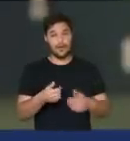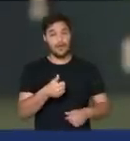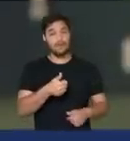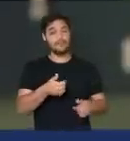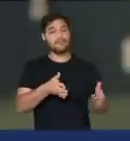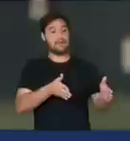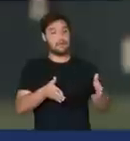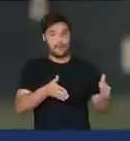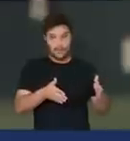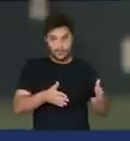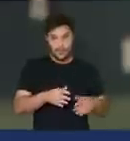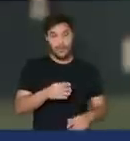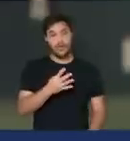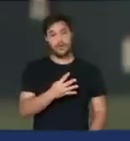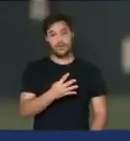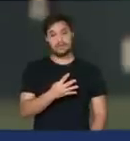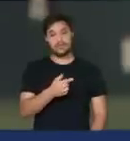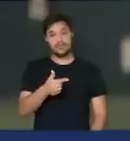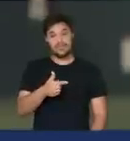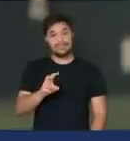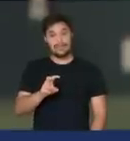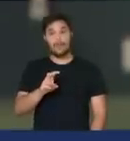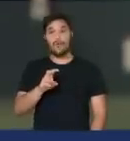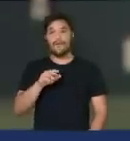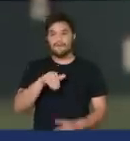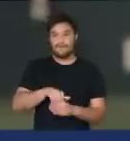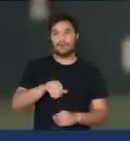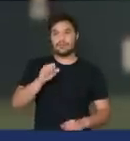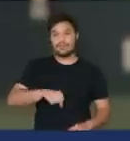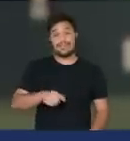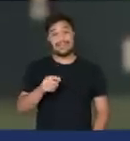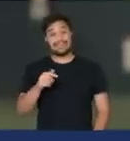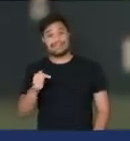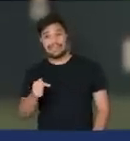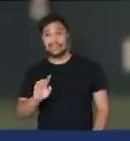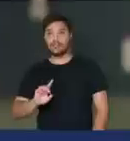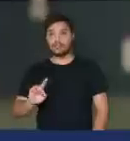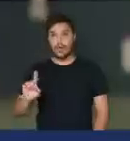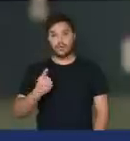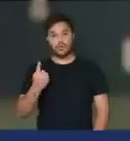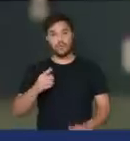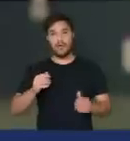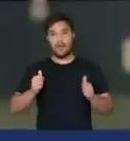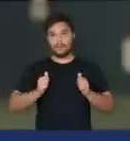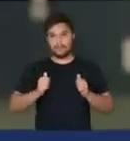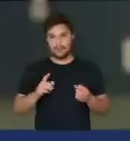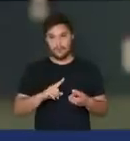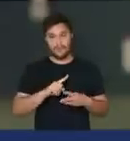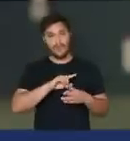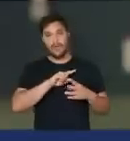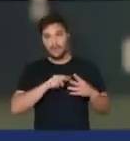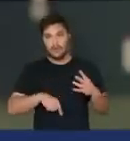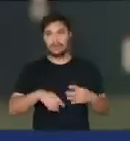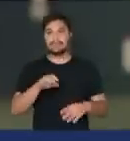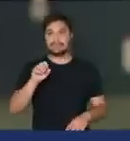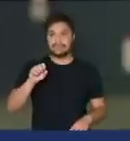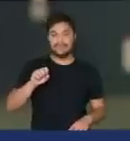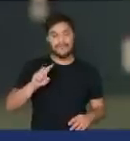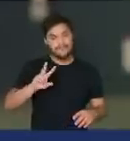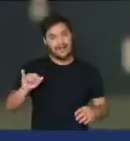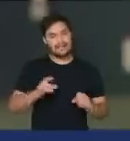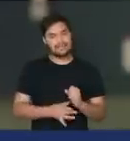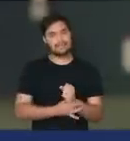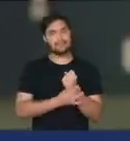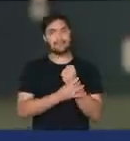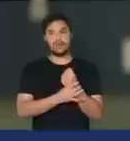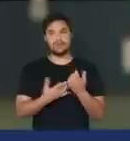seu primeiro turno, com 425 votos sim, 7 não e uma abstenção, vai dar sim mais segurança